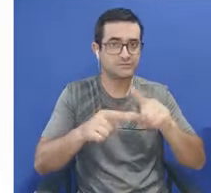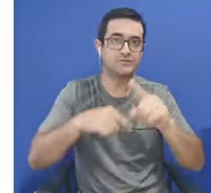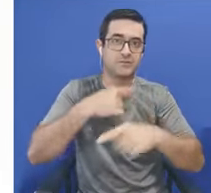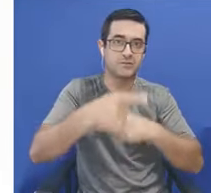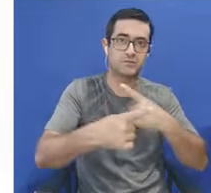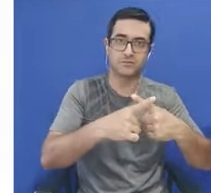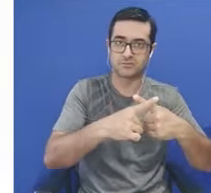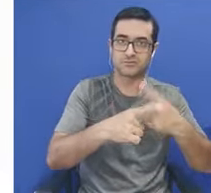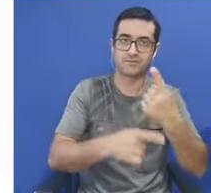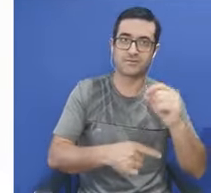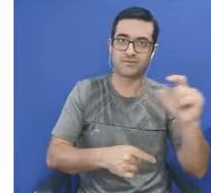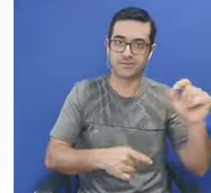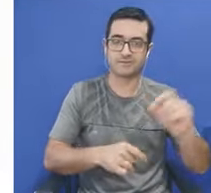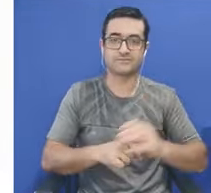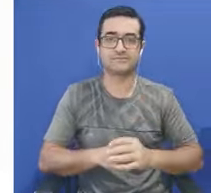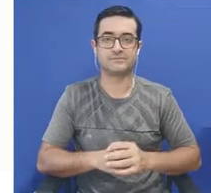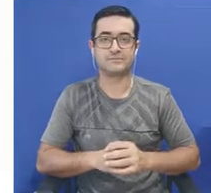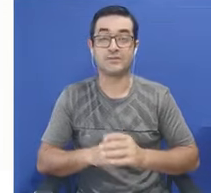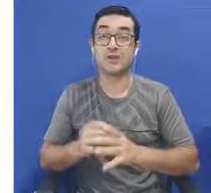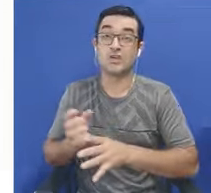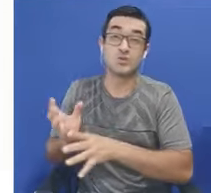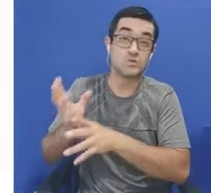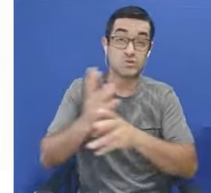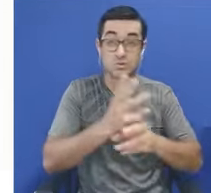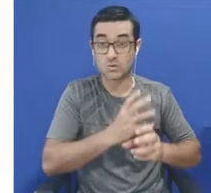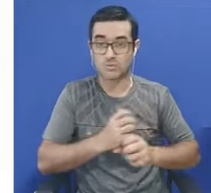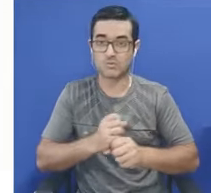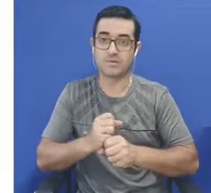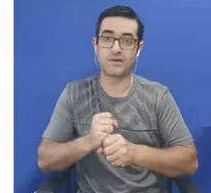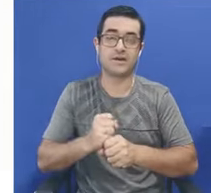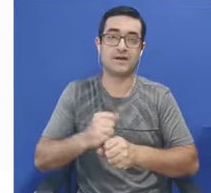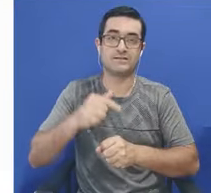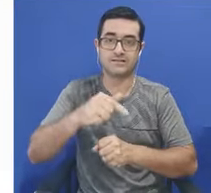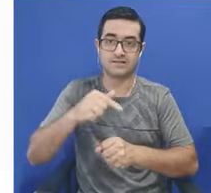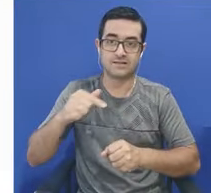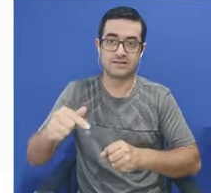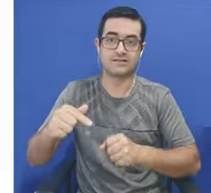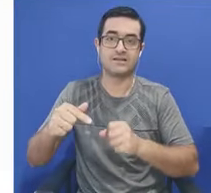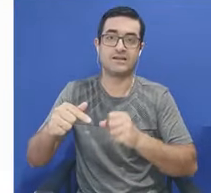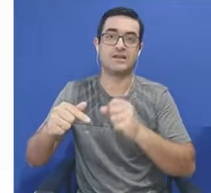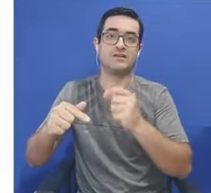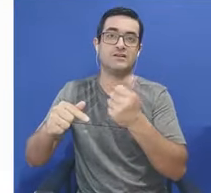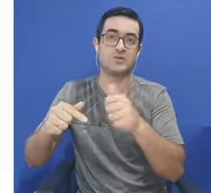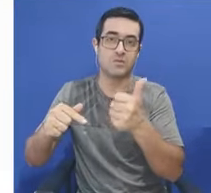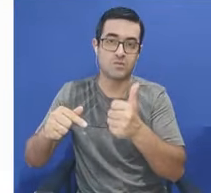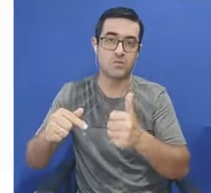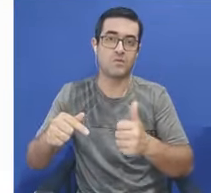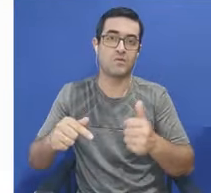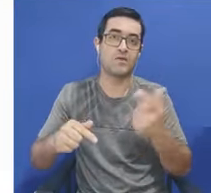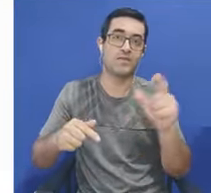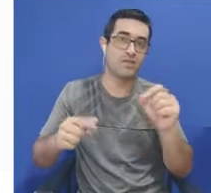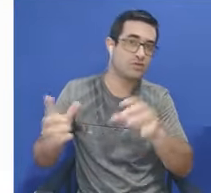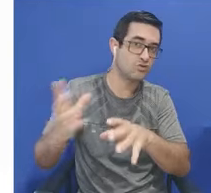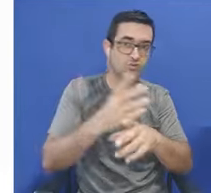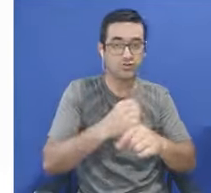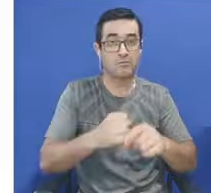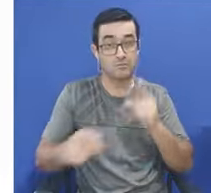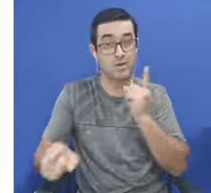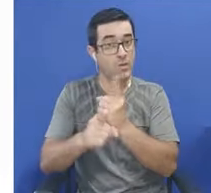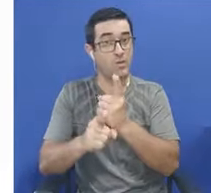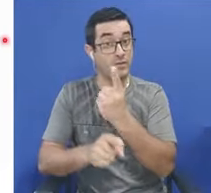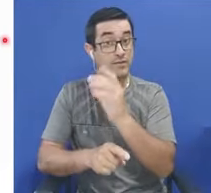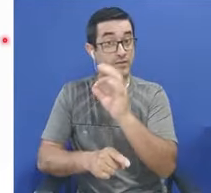e acho a porcentagem. Se eu somar 10,4, 11,8 e 77,8,